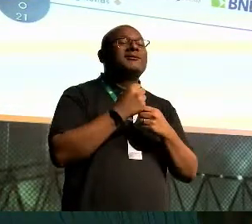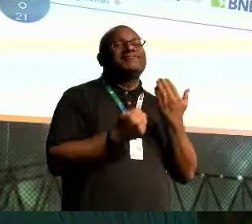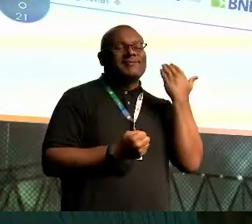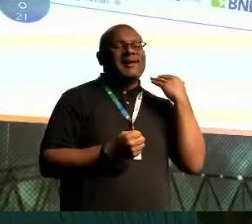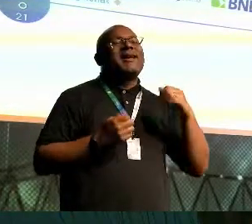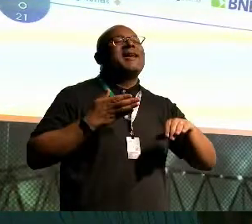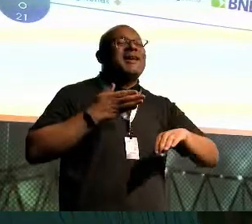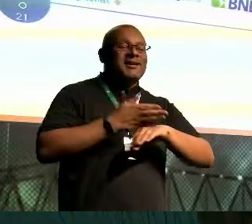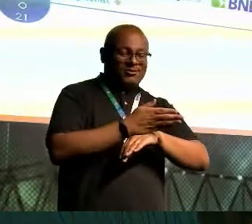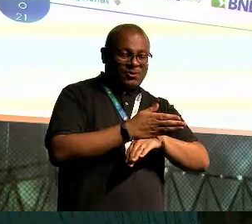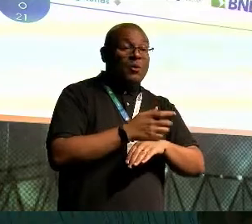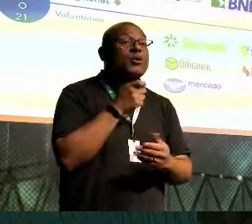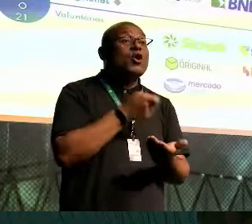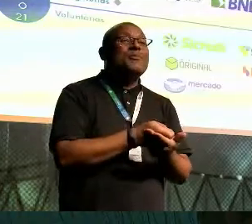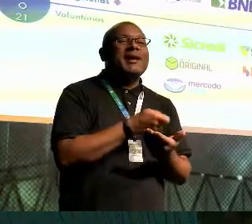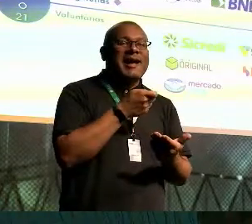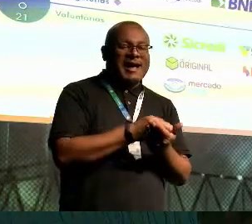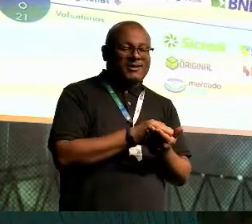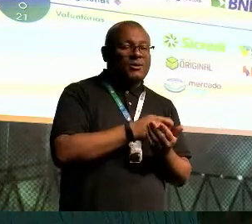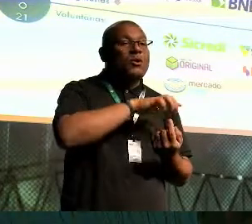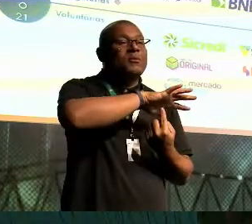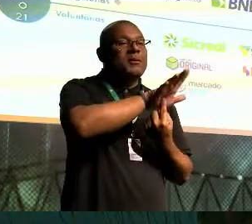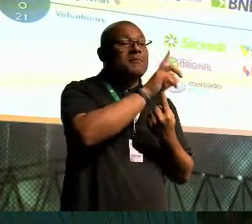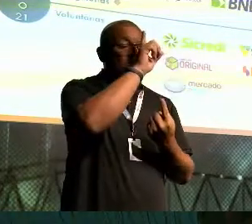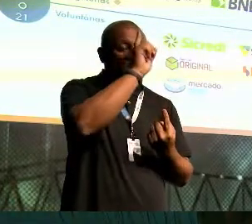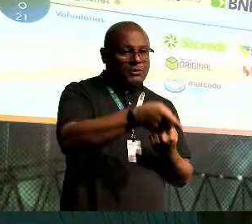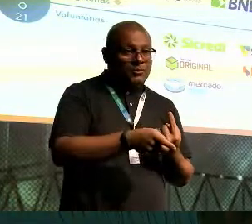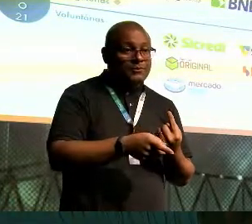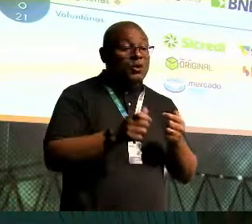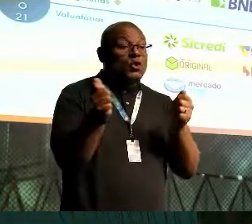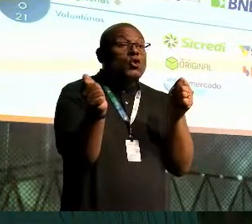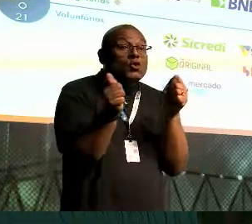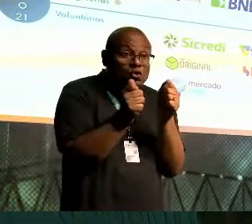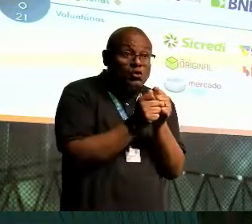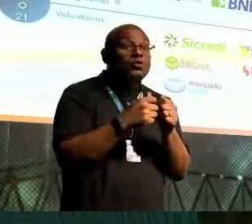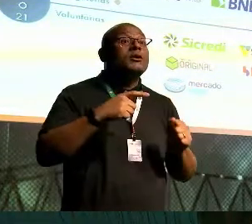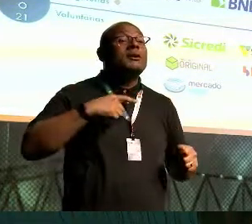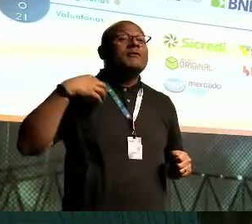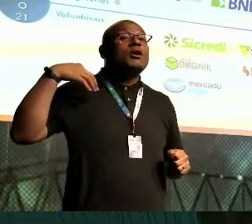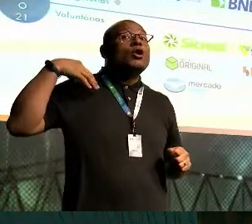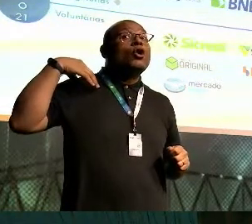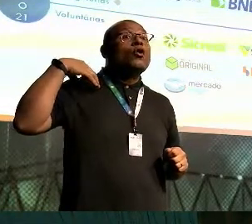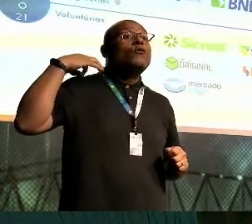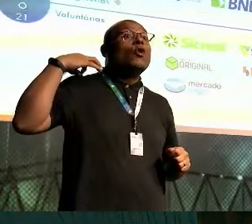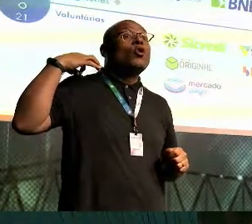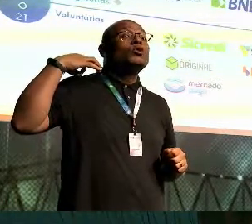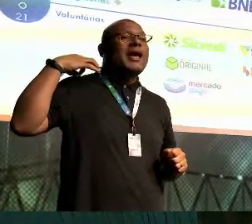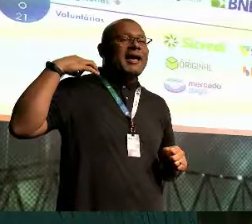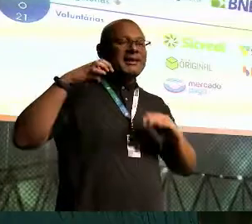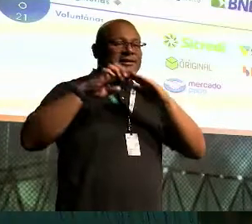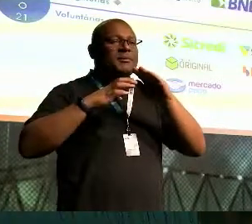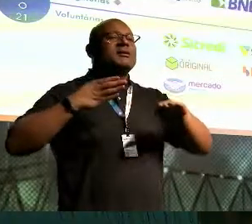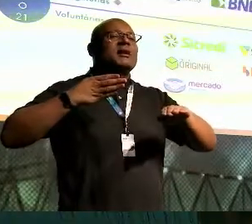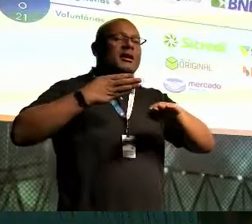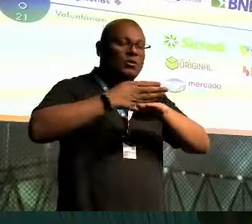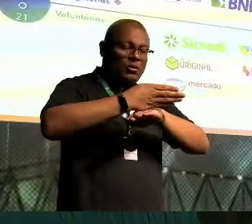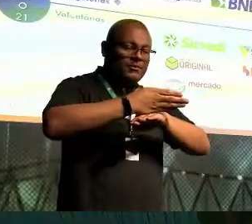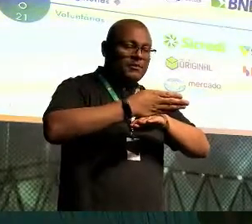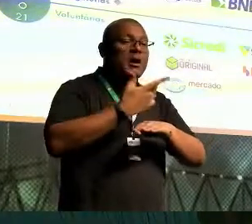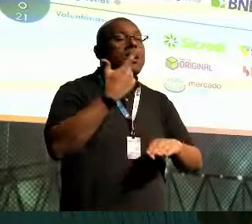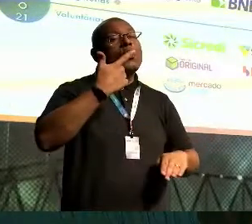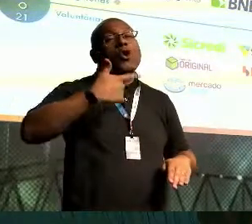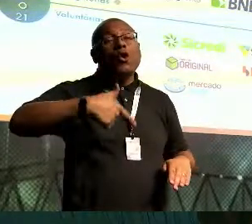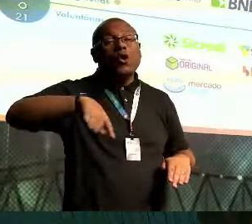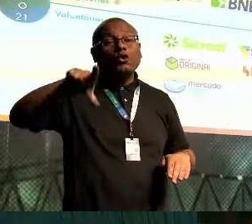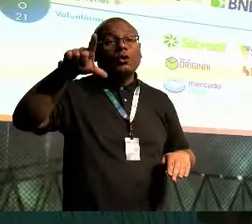a entrar um ano atrás, tá? Junto com essas, praticamente junto, a gente teve voluntárias já entrando, se inserindo nesse meio, e agora a gente tem